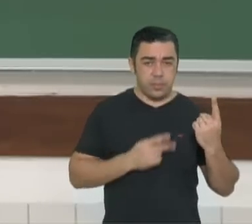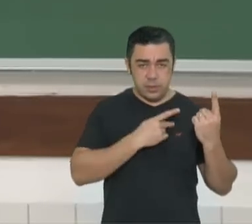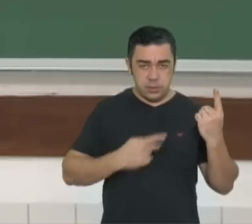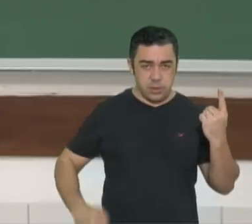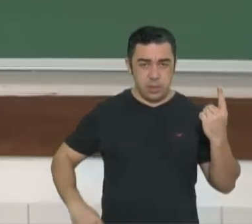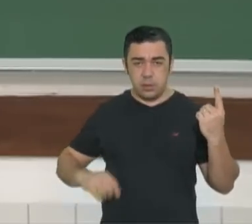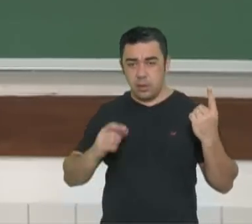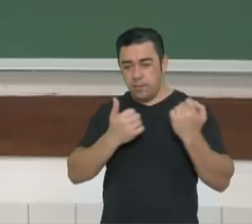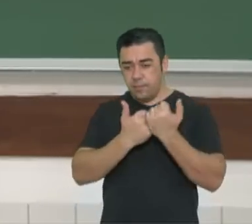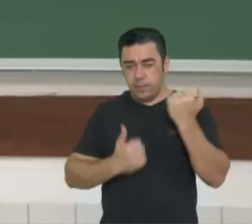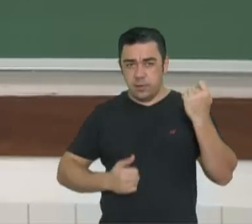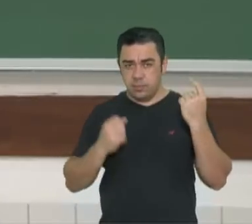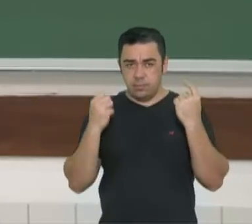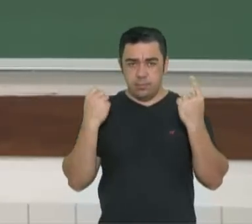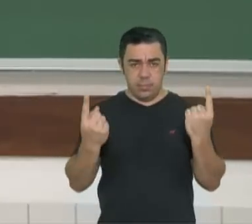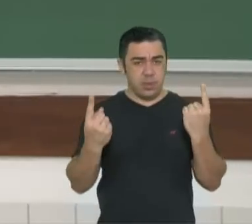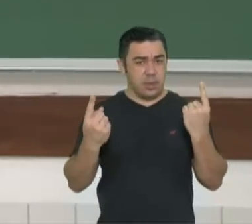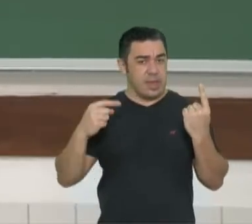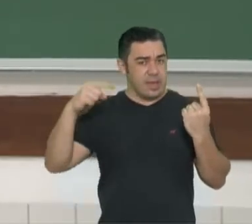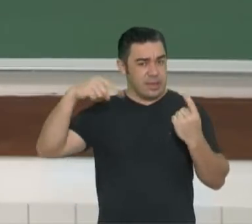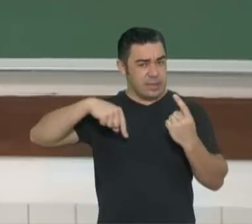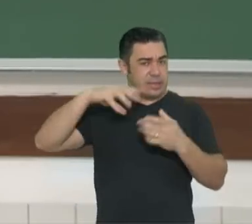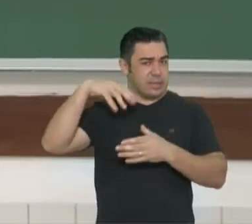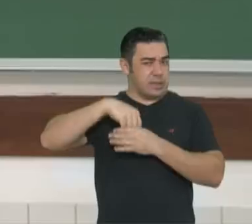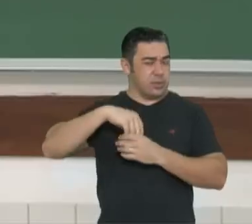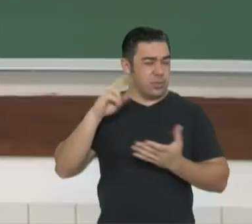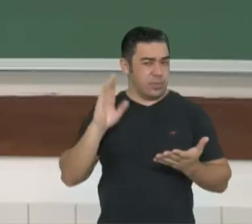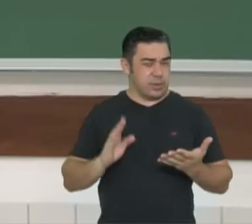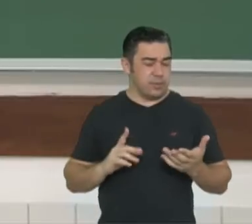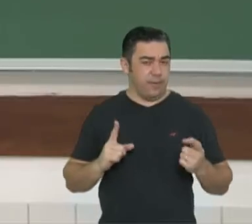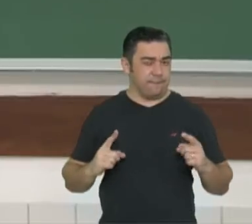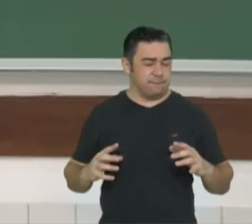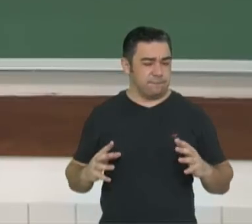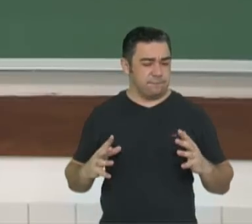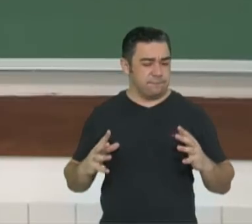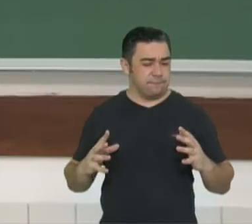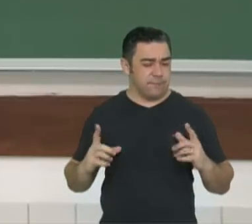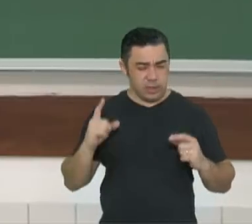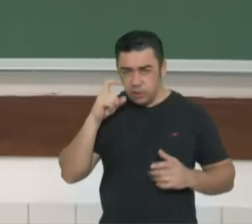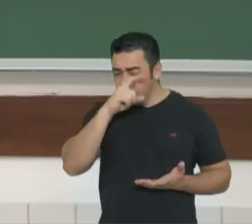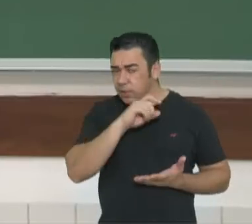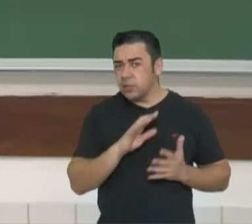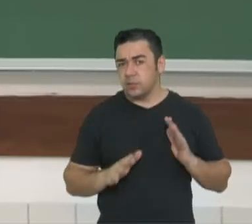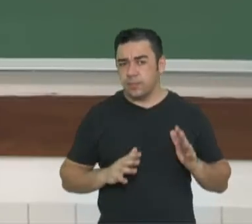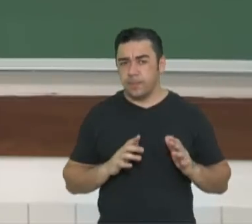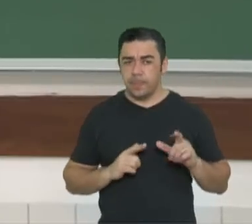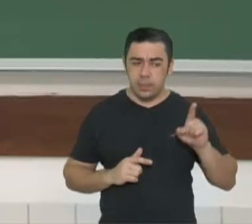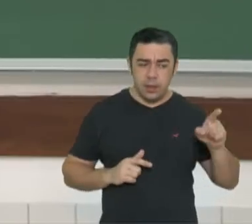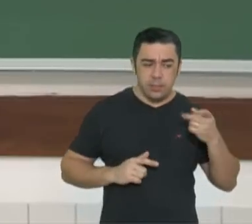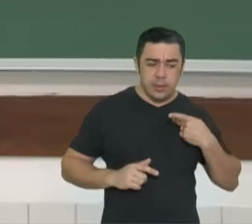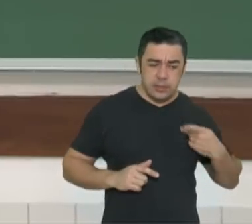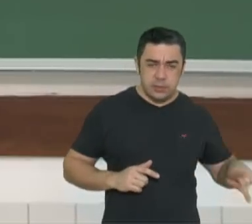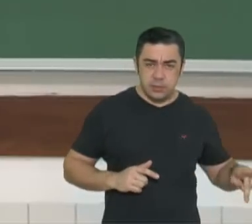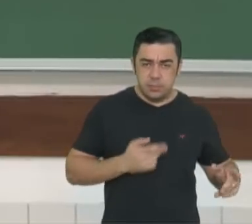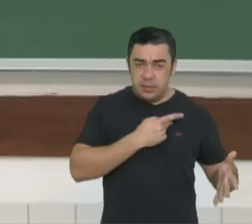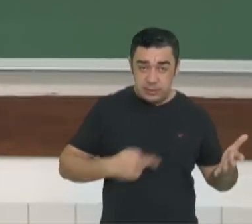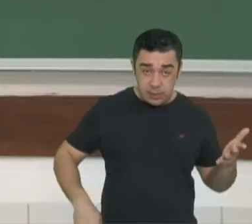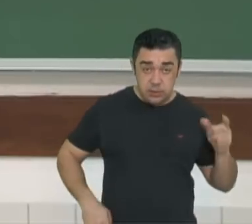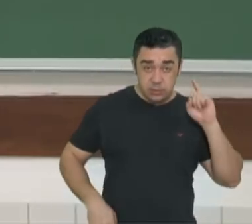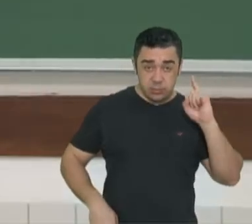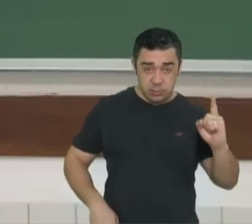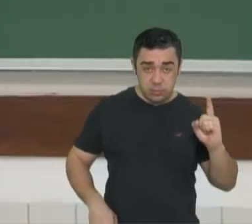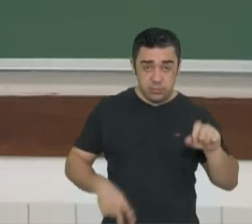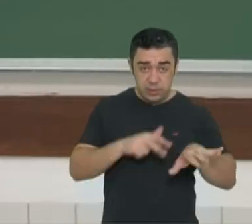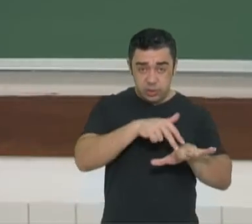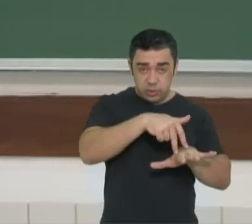composição de governo no Brasil ficou meio complicada. O presidente de uma linha política, o vice de outra, da oposição.